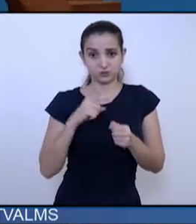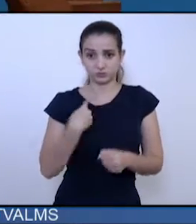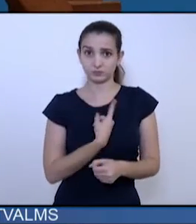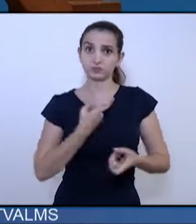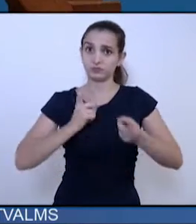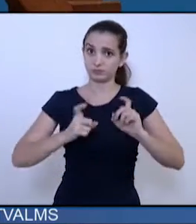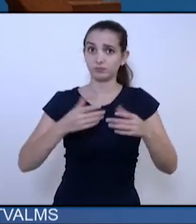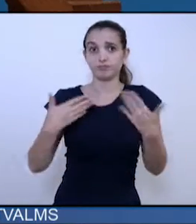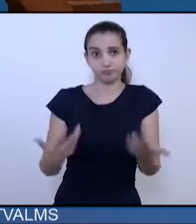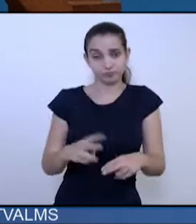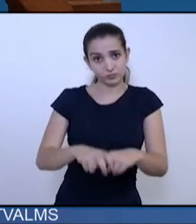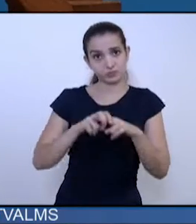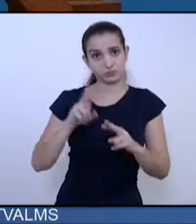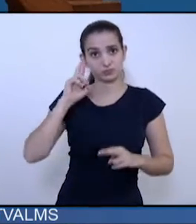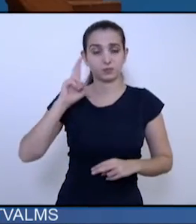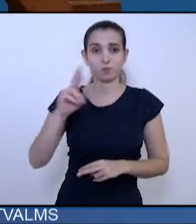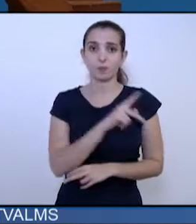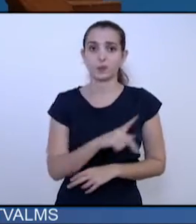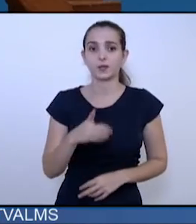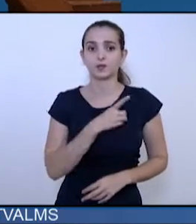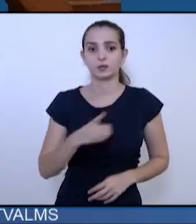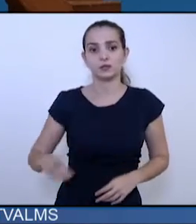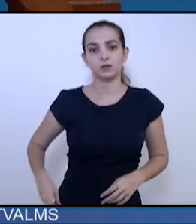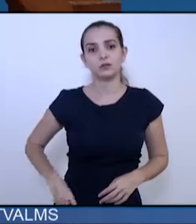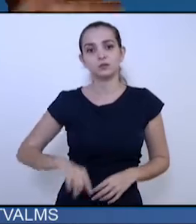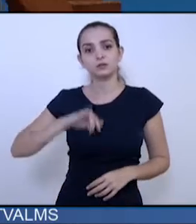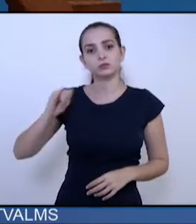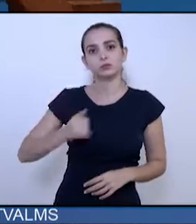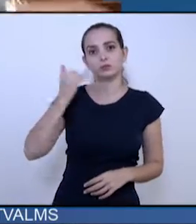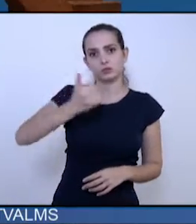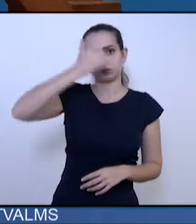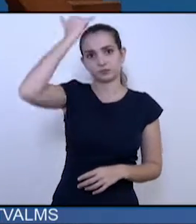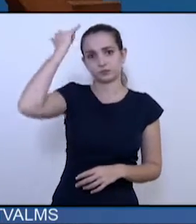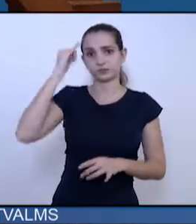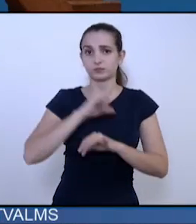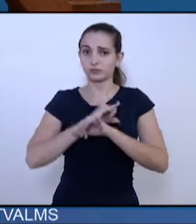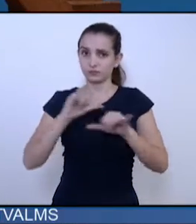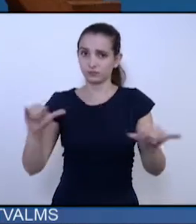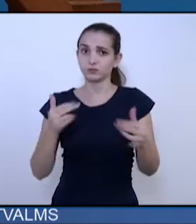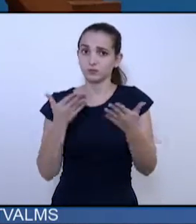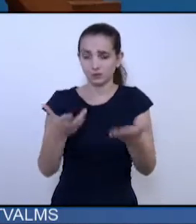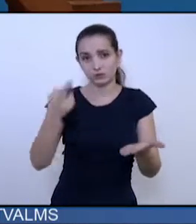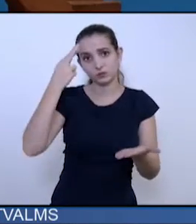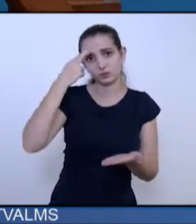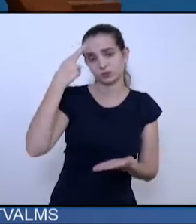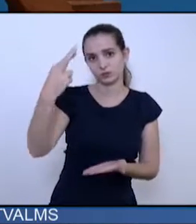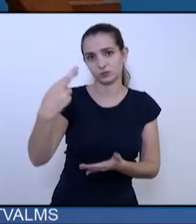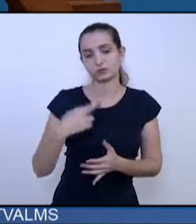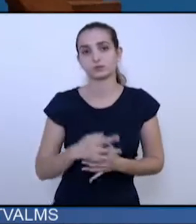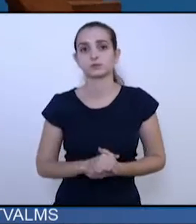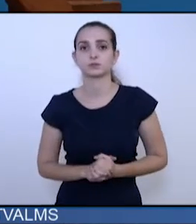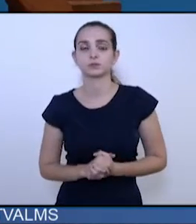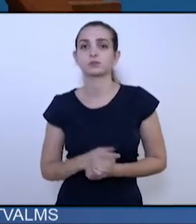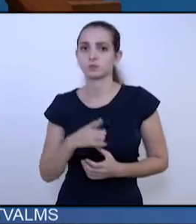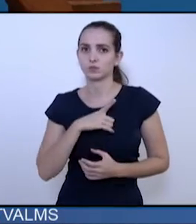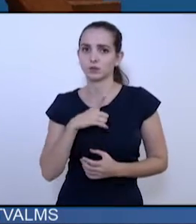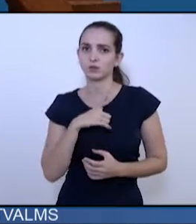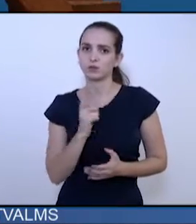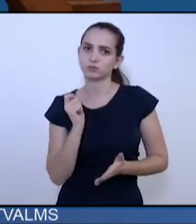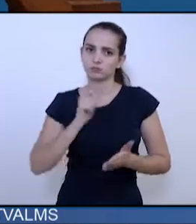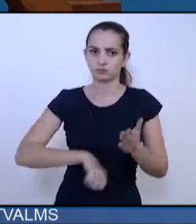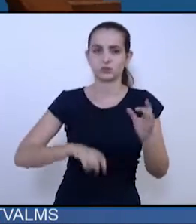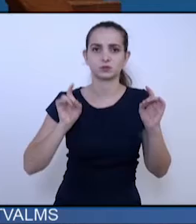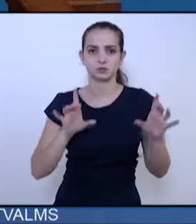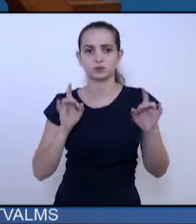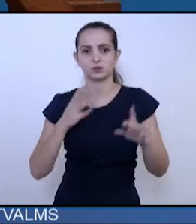senhor presidente, deputado Júnior Mock, comunicar a Vossa Excelência que tive a deferência especial dos